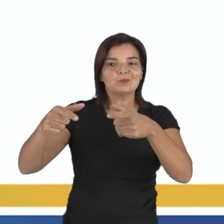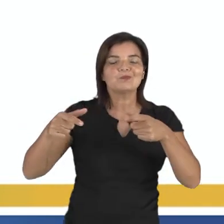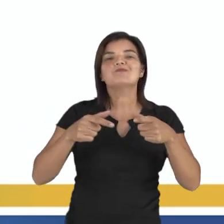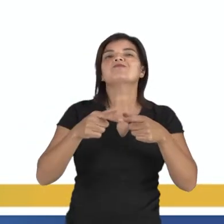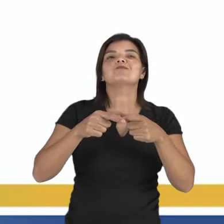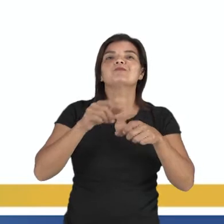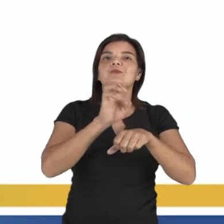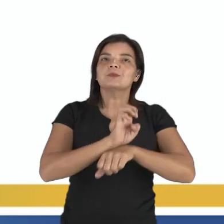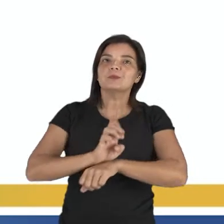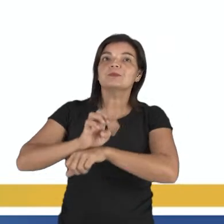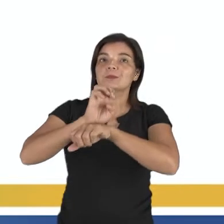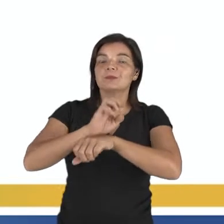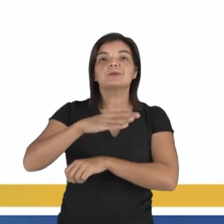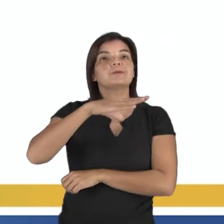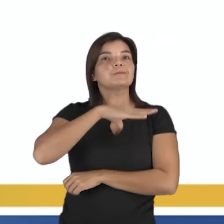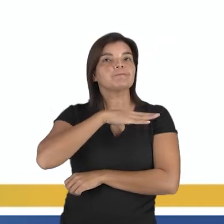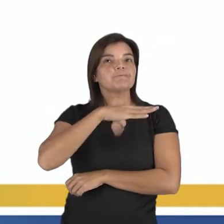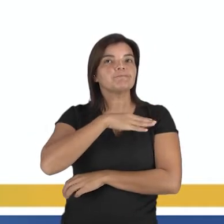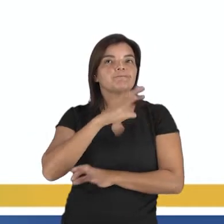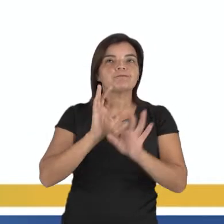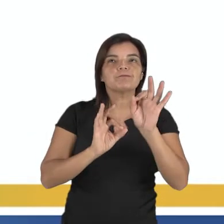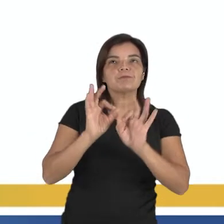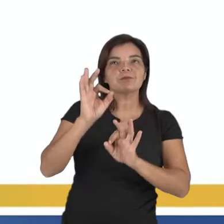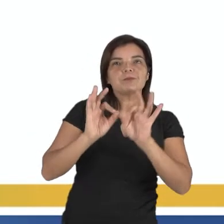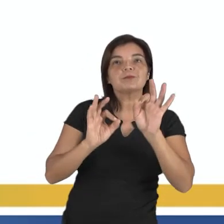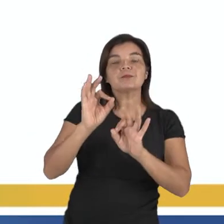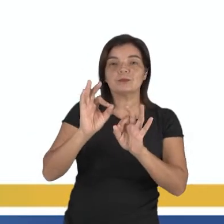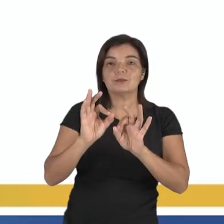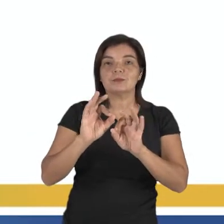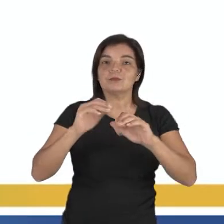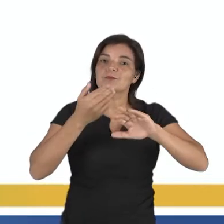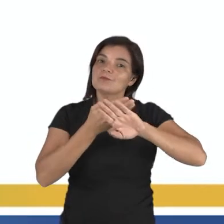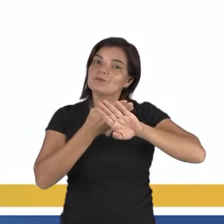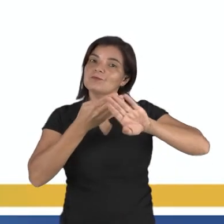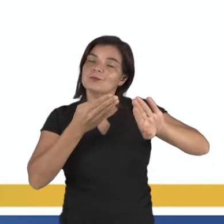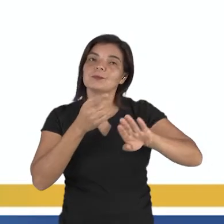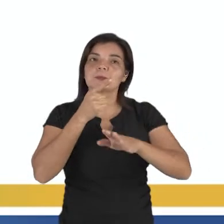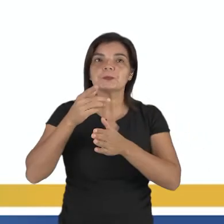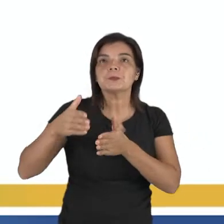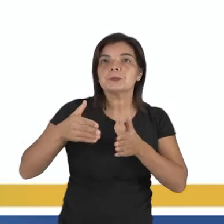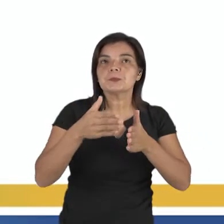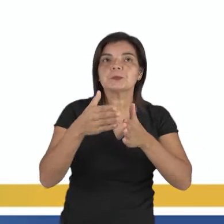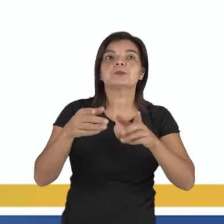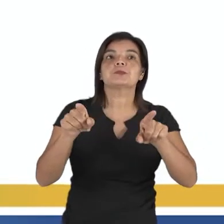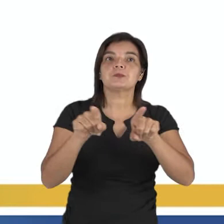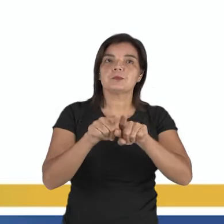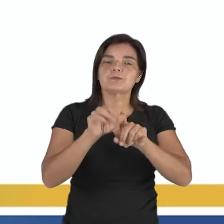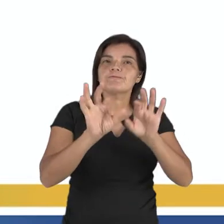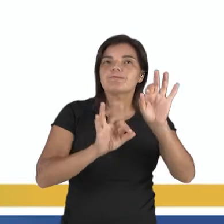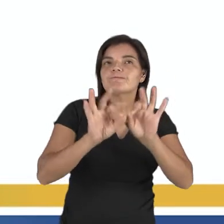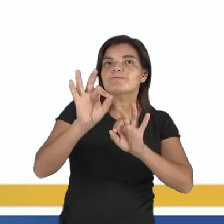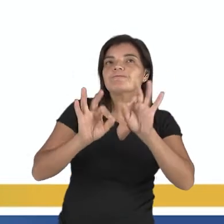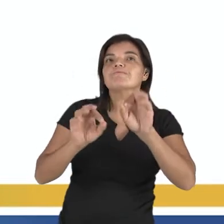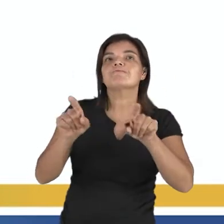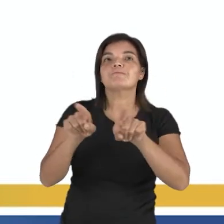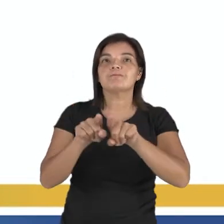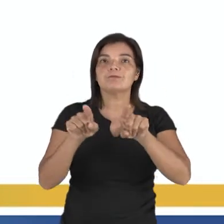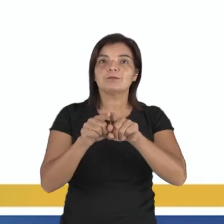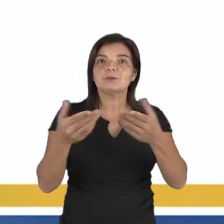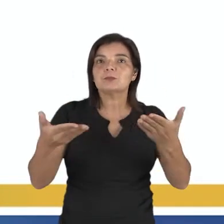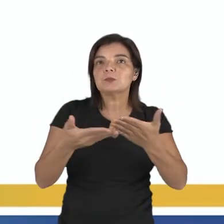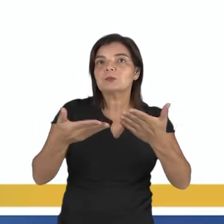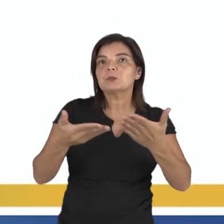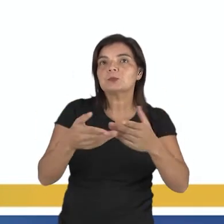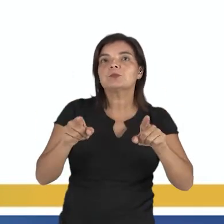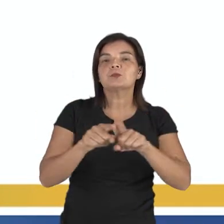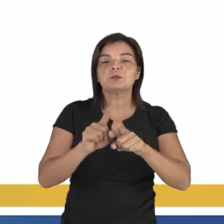do espaço no estado. As cidades começam a ser formadas distantes dos rios. A dinamização do espaço produzido seria